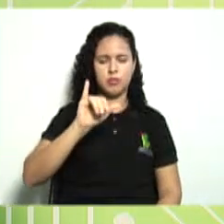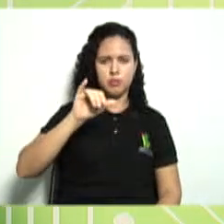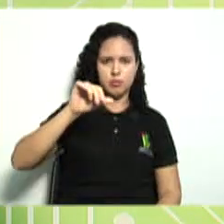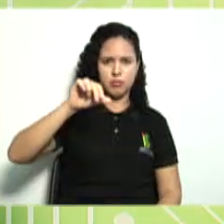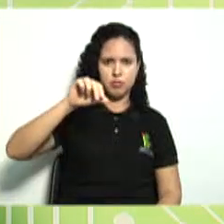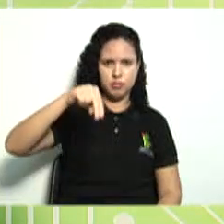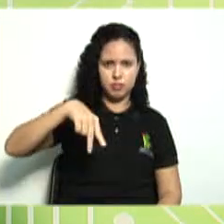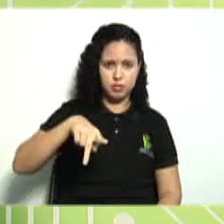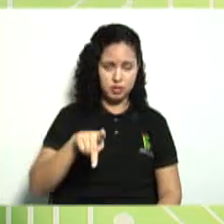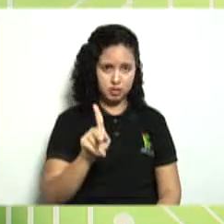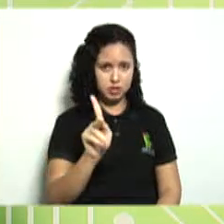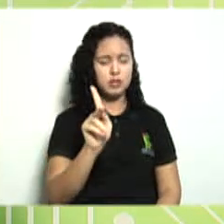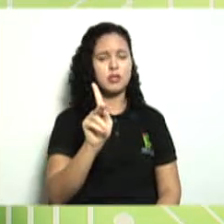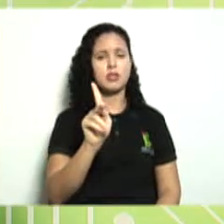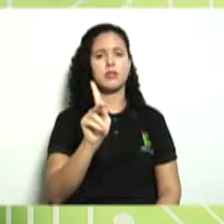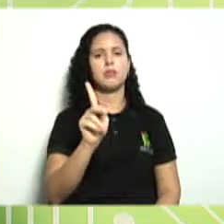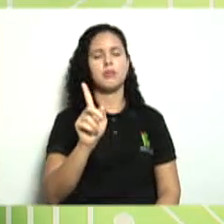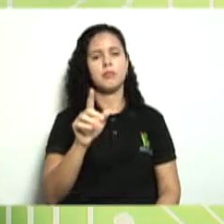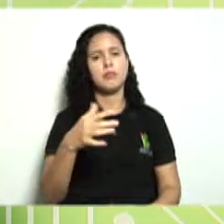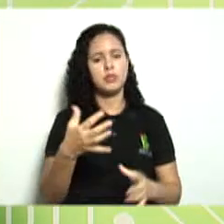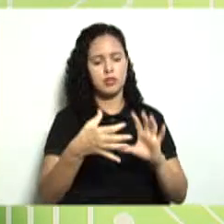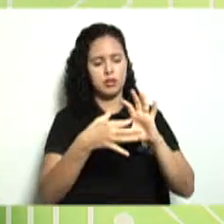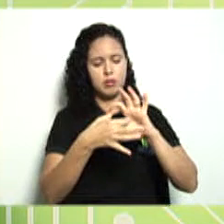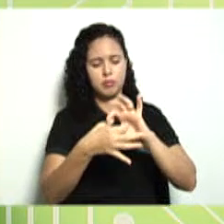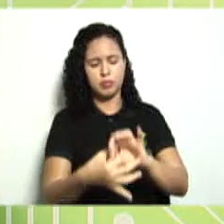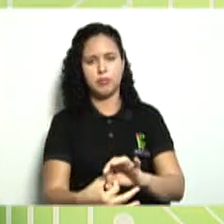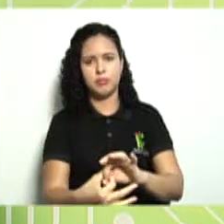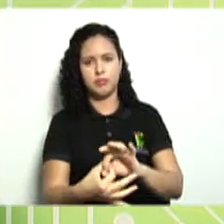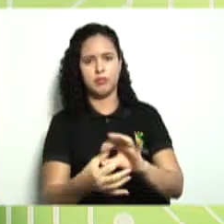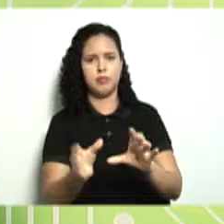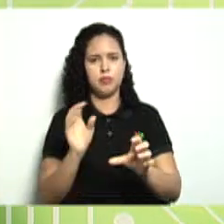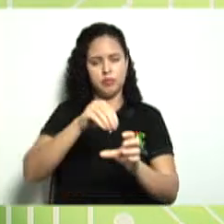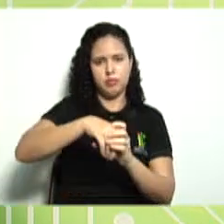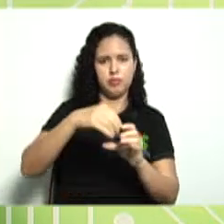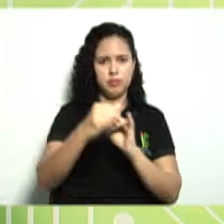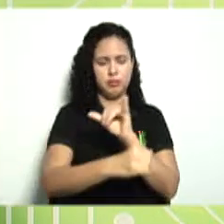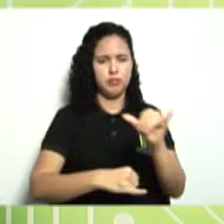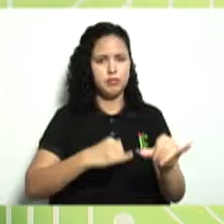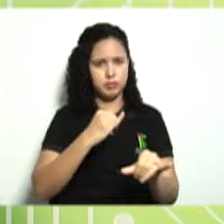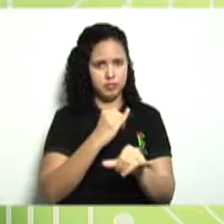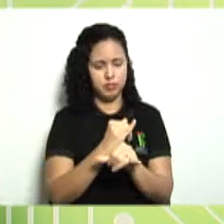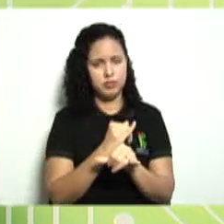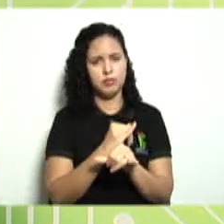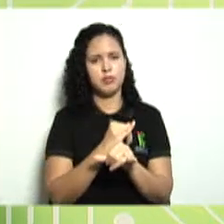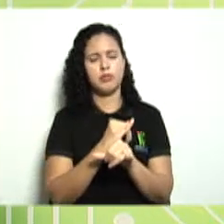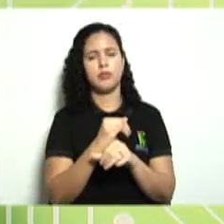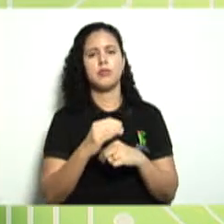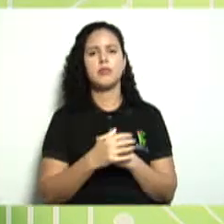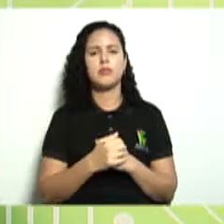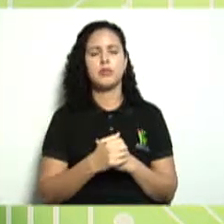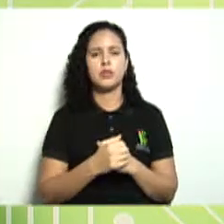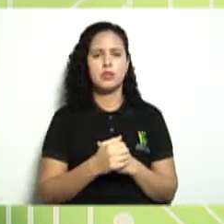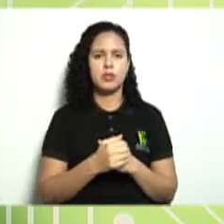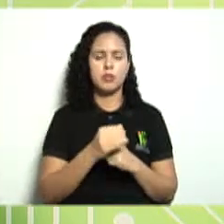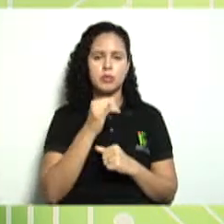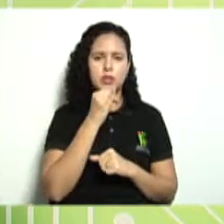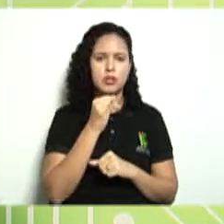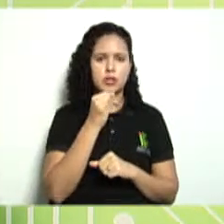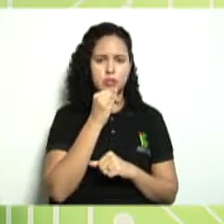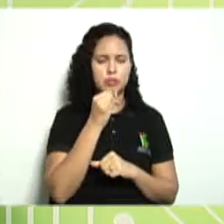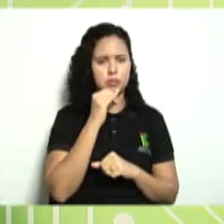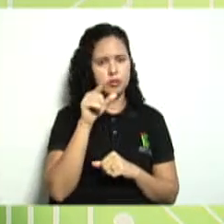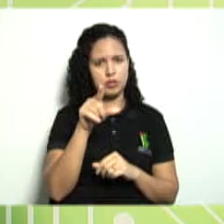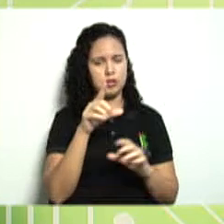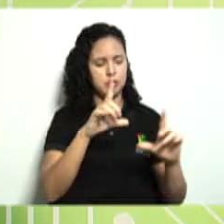vou falar de link, hiperlink, é uma ligação. No Office, a gente tem um exemplo aí, por exemplo, quando você quer ligar uma imagem com